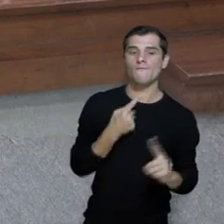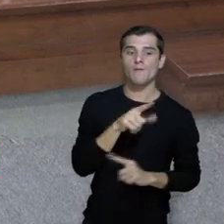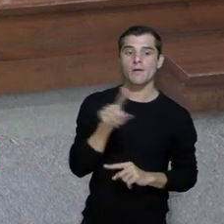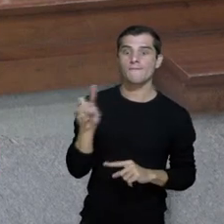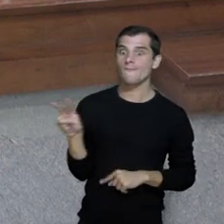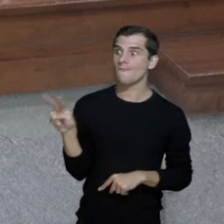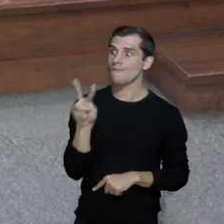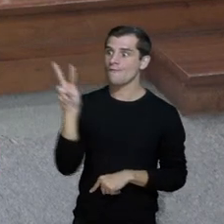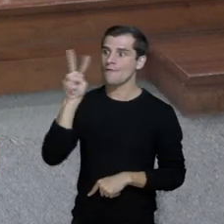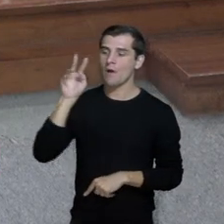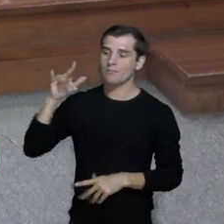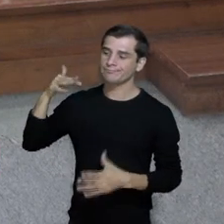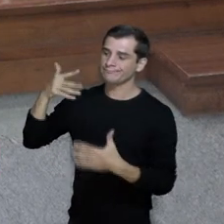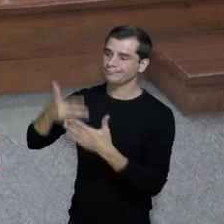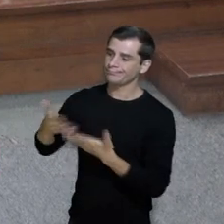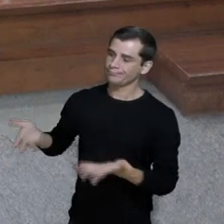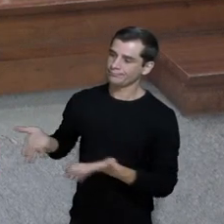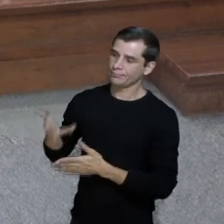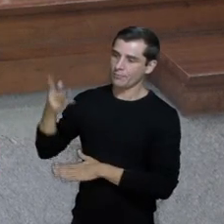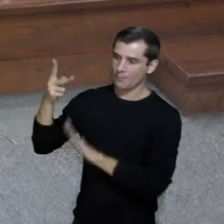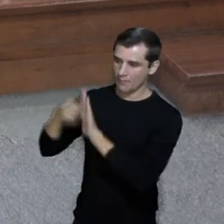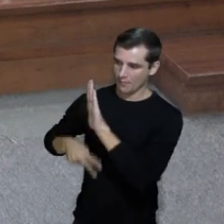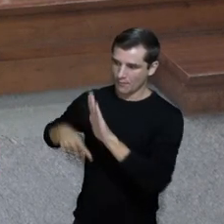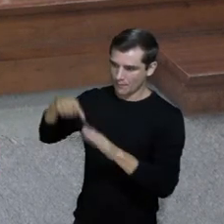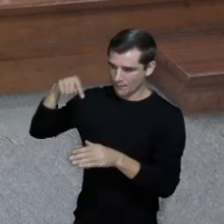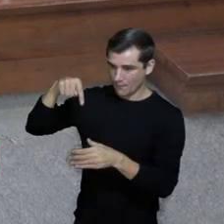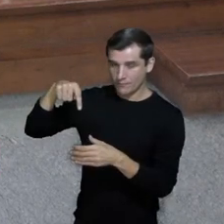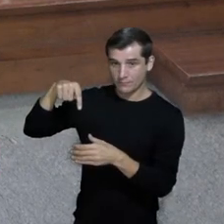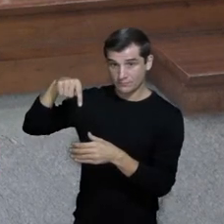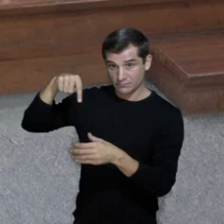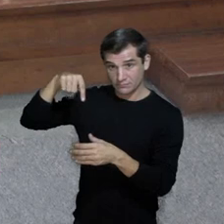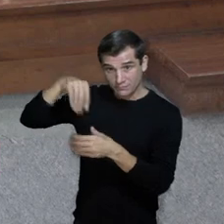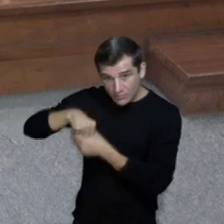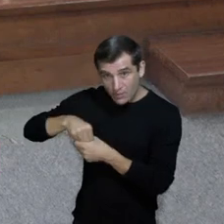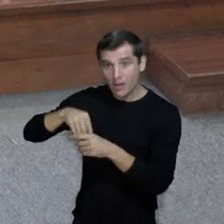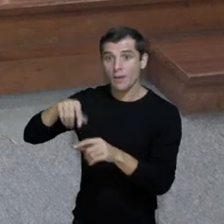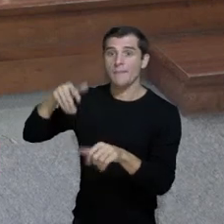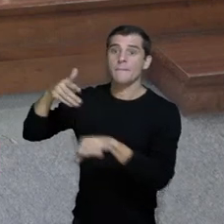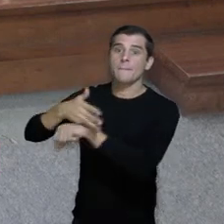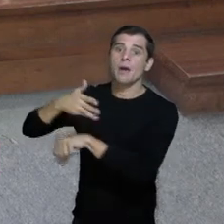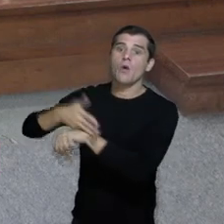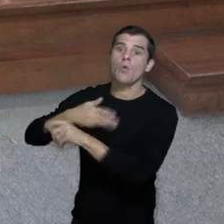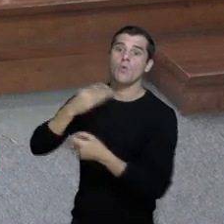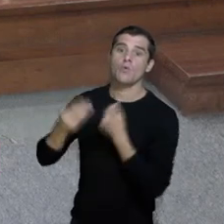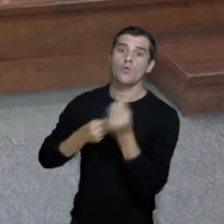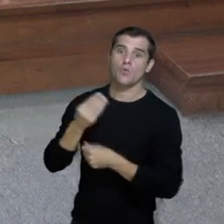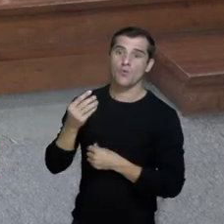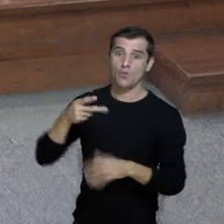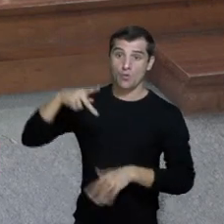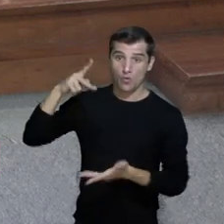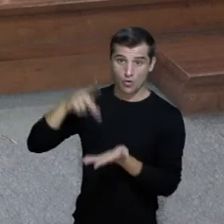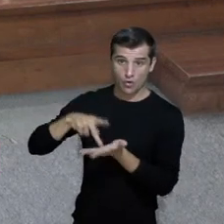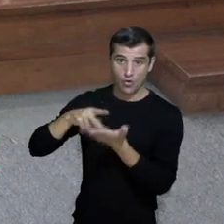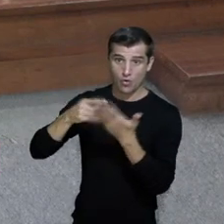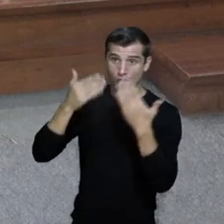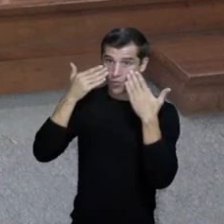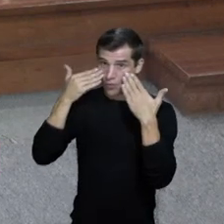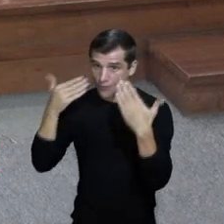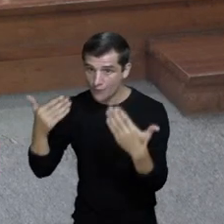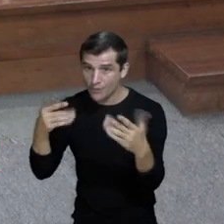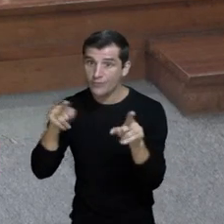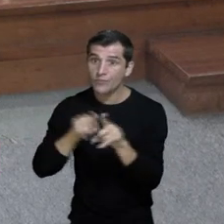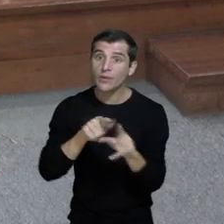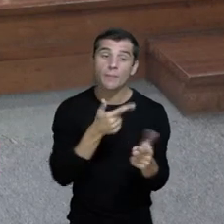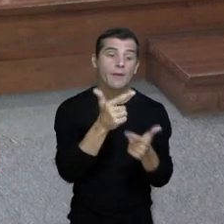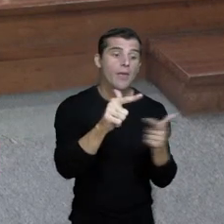chegassem até esse projeto é isso que vai transmitir verdade é isso que vai fazer com que ele alcance eh outras pessoas né